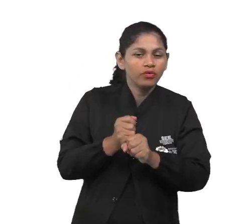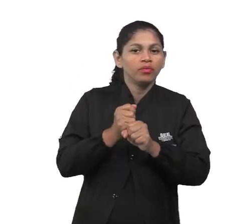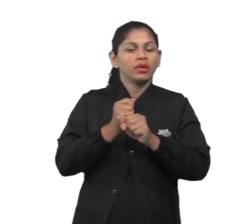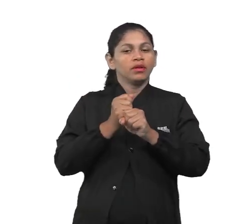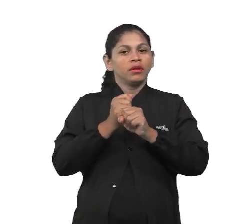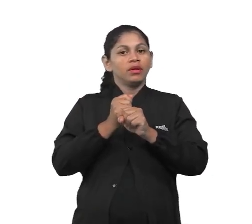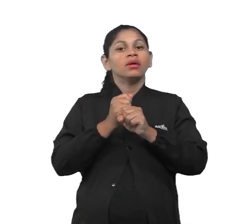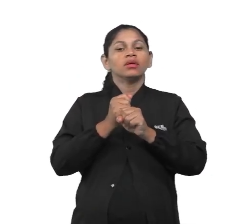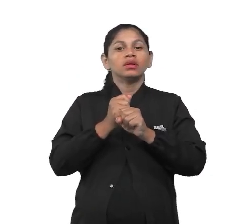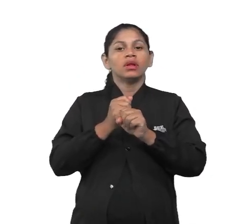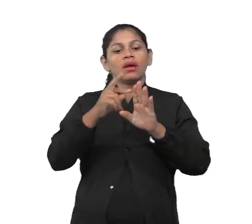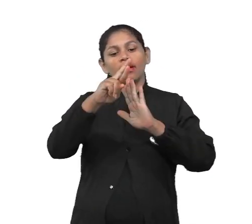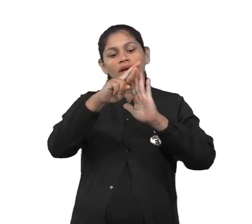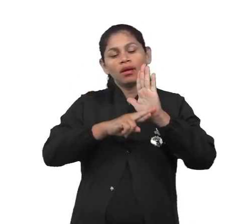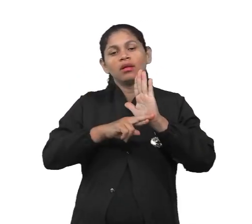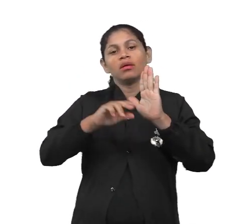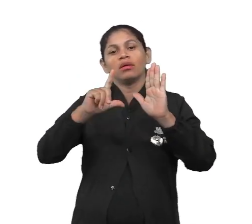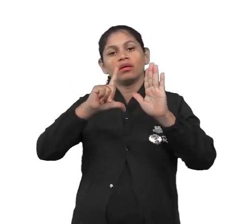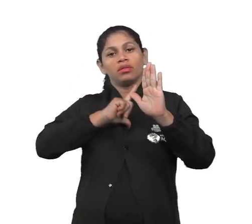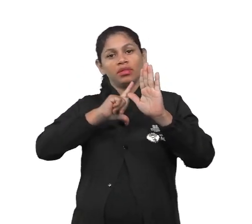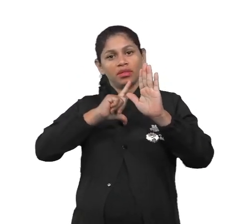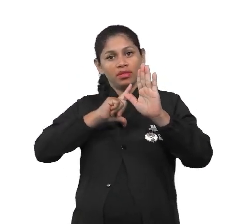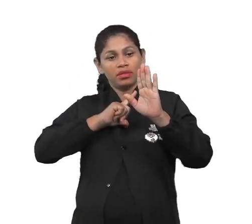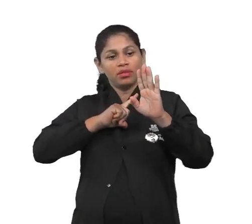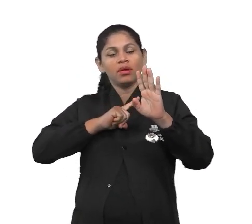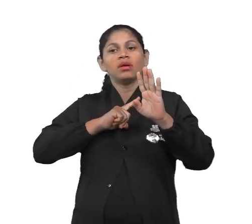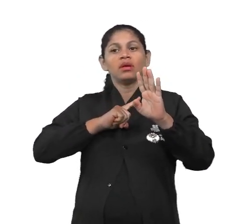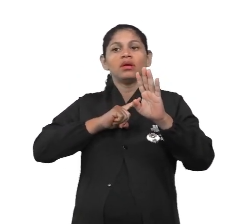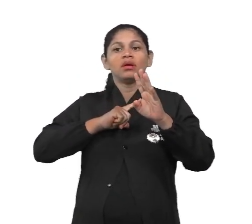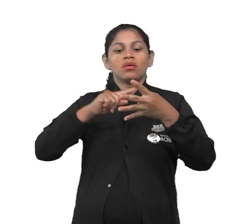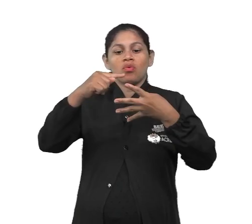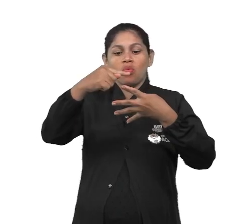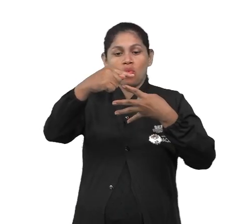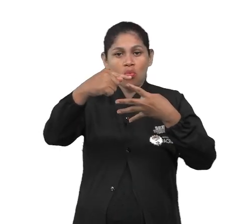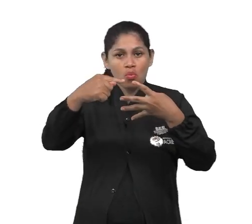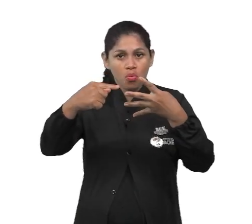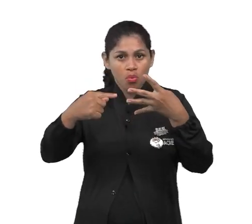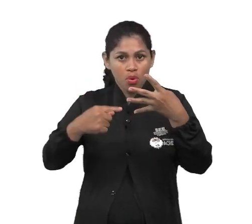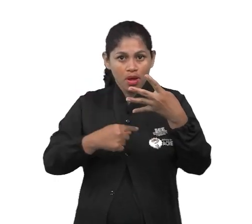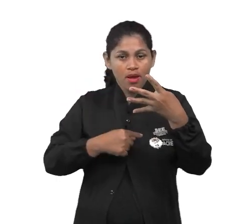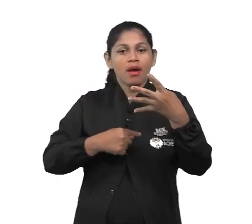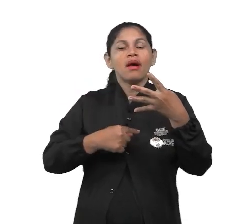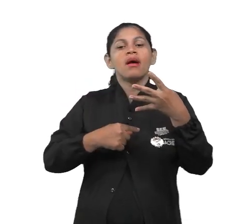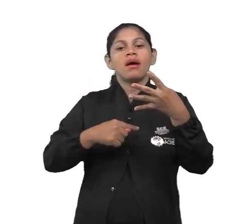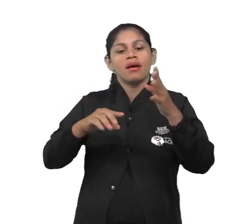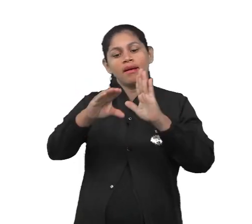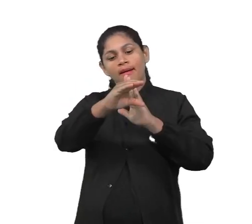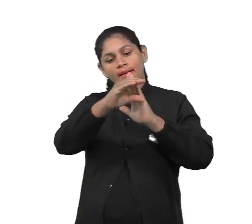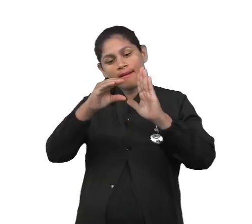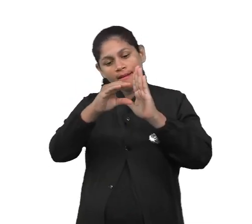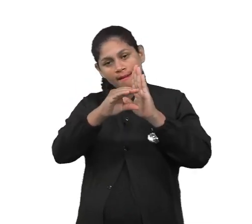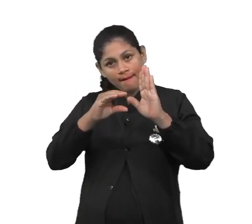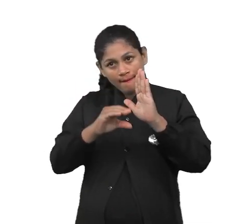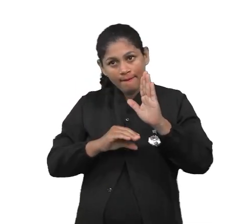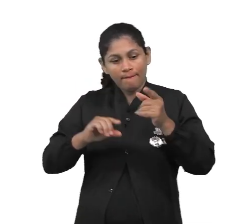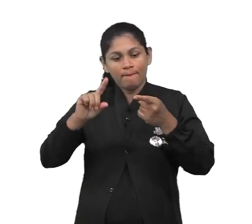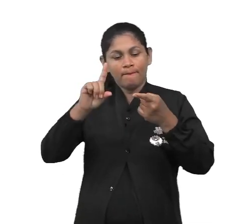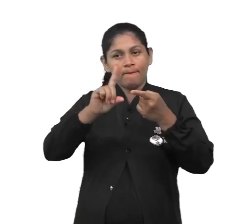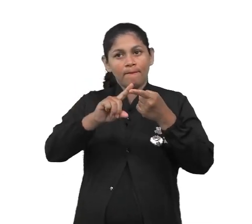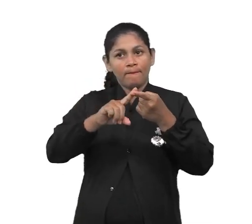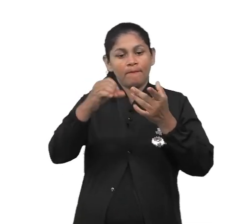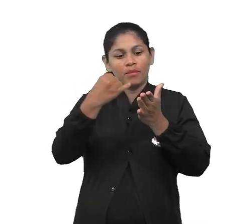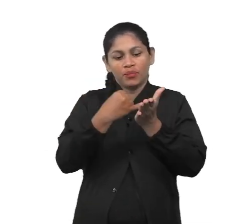Que serão divididos como? Um parágrafo para introdução, 2 parágrafos para